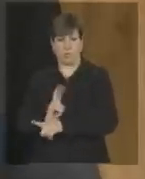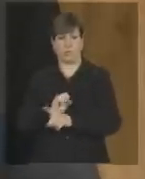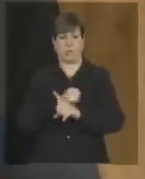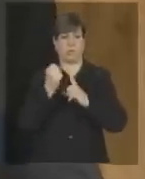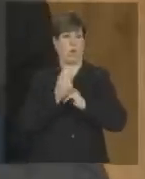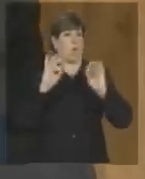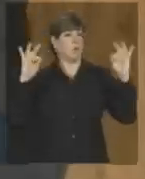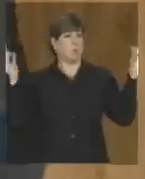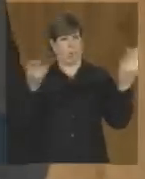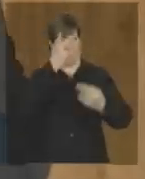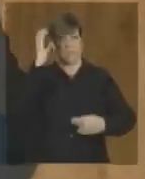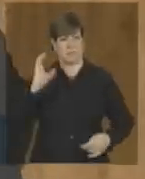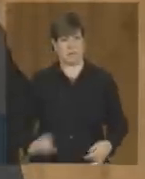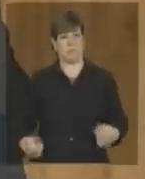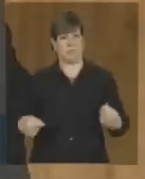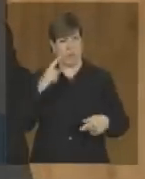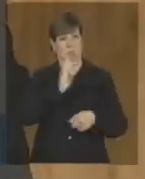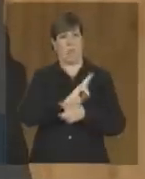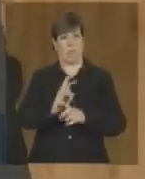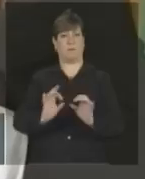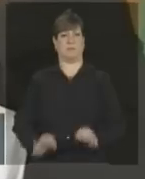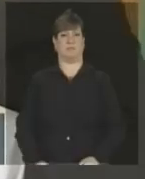cidadãos.